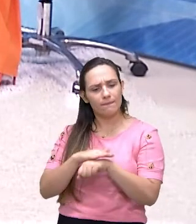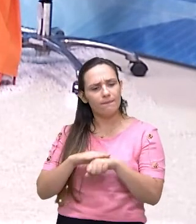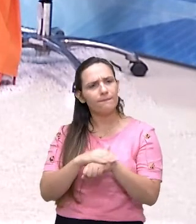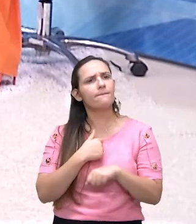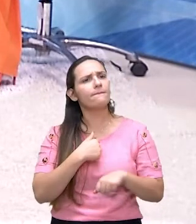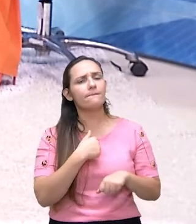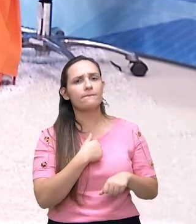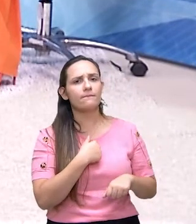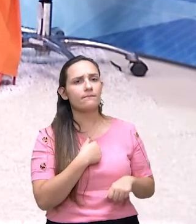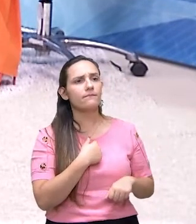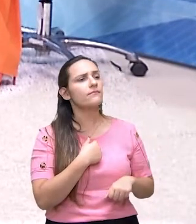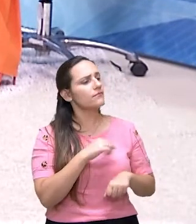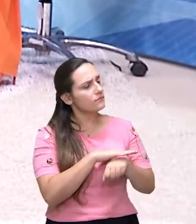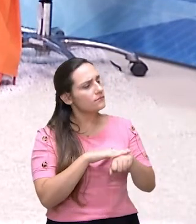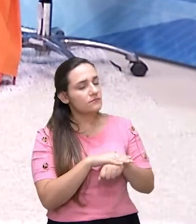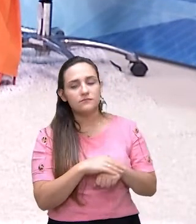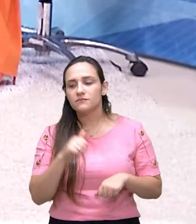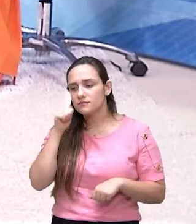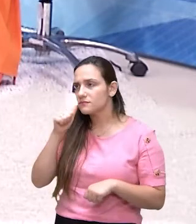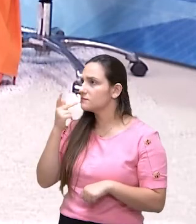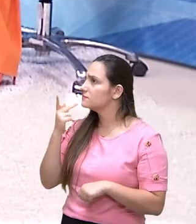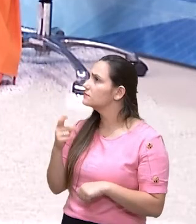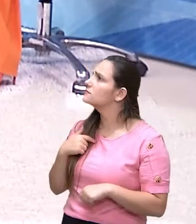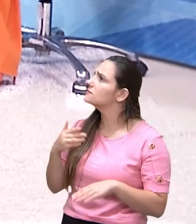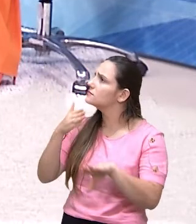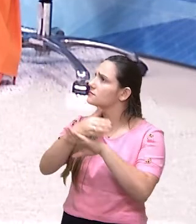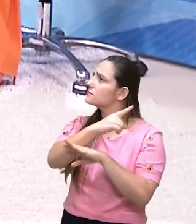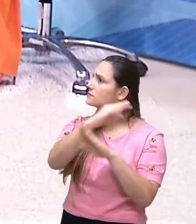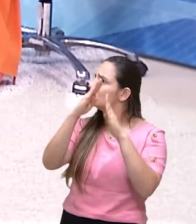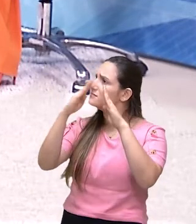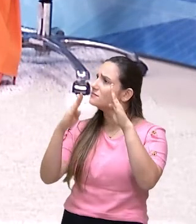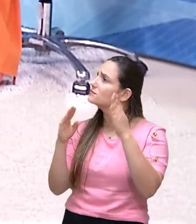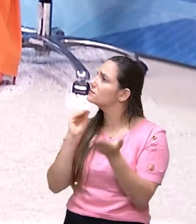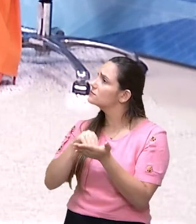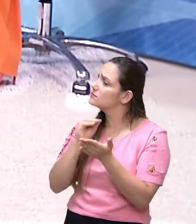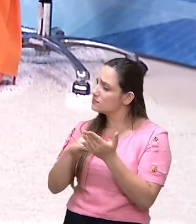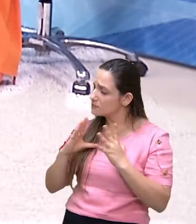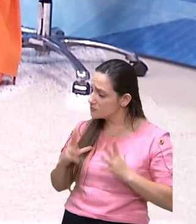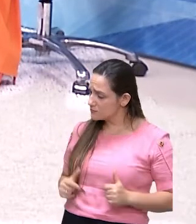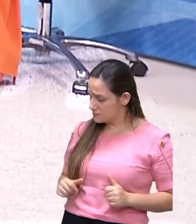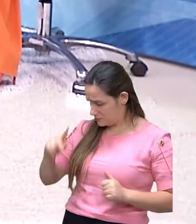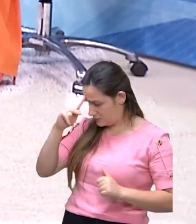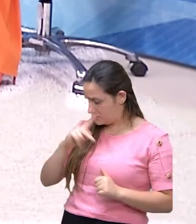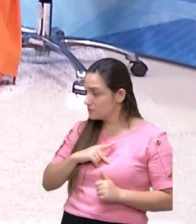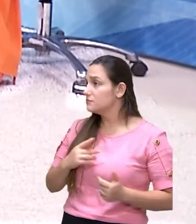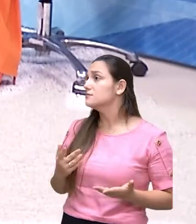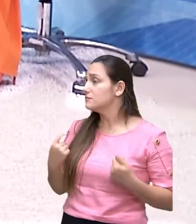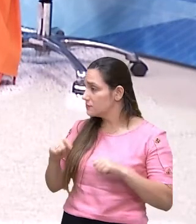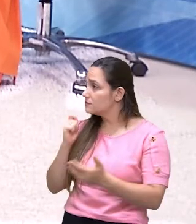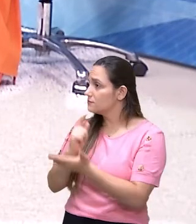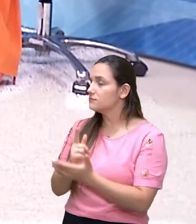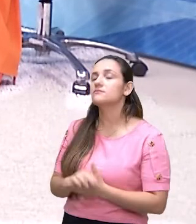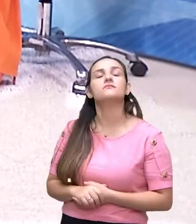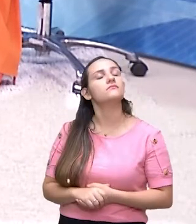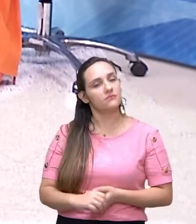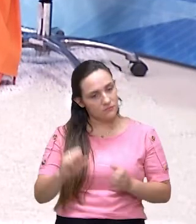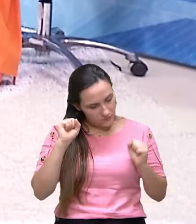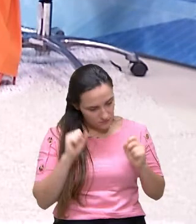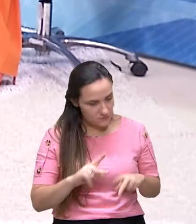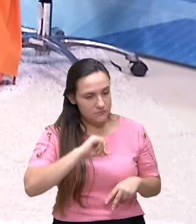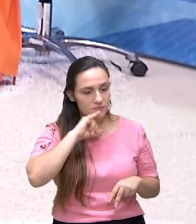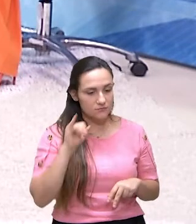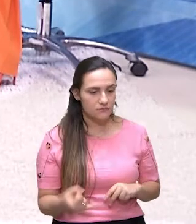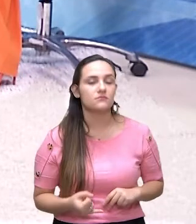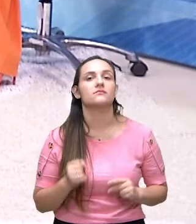que ele tava a gente tava conversando ela foi professora Nós visitamos a casa da mulher brasileira e lá elas estão com essa necessidade então